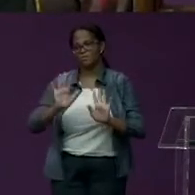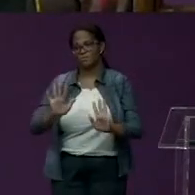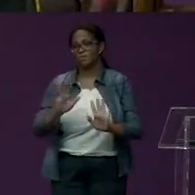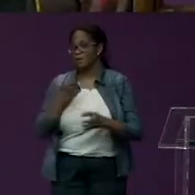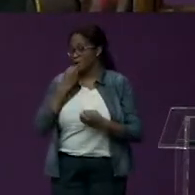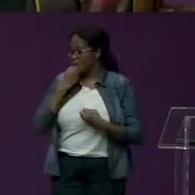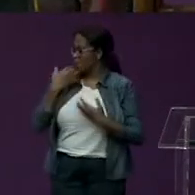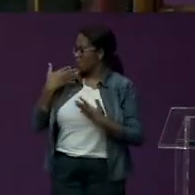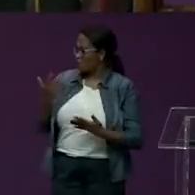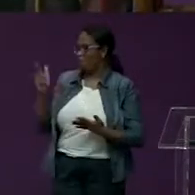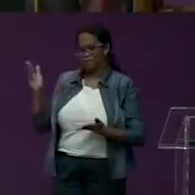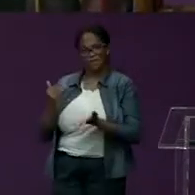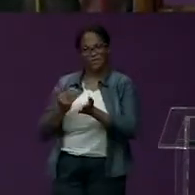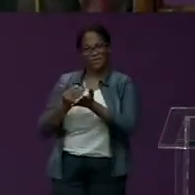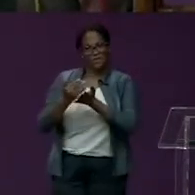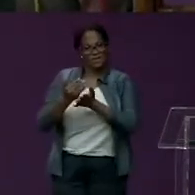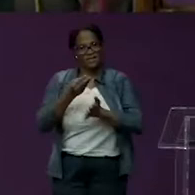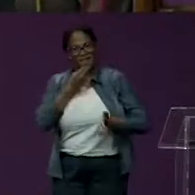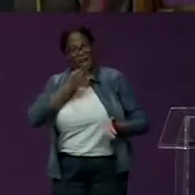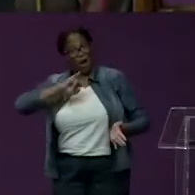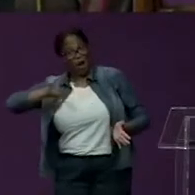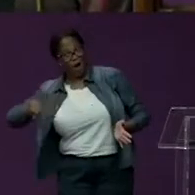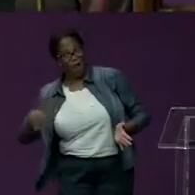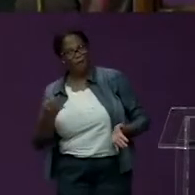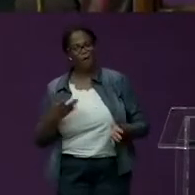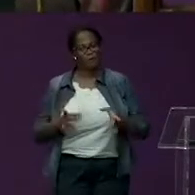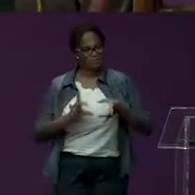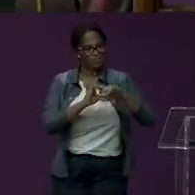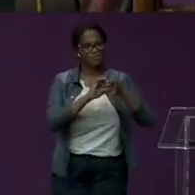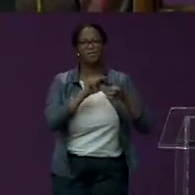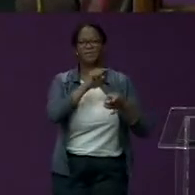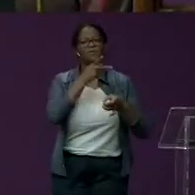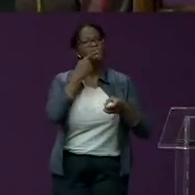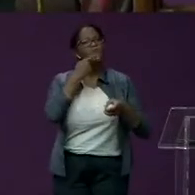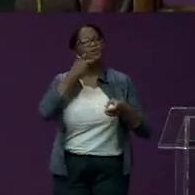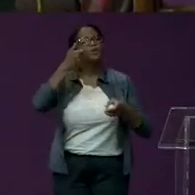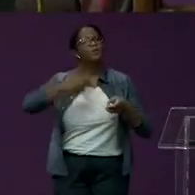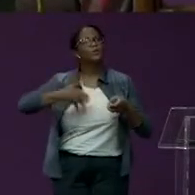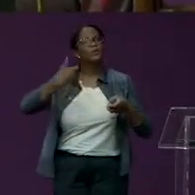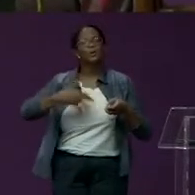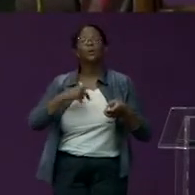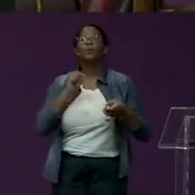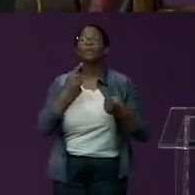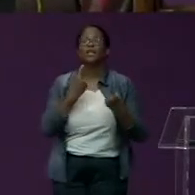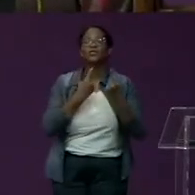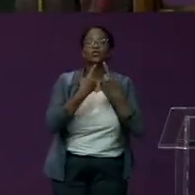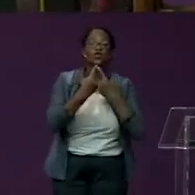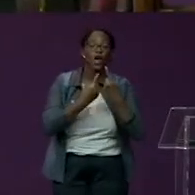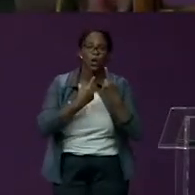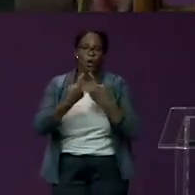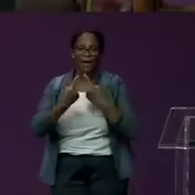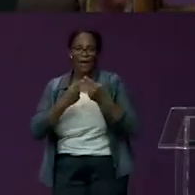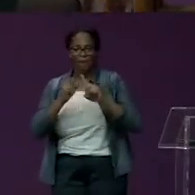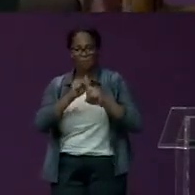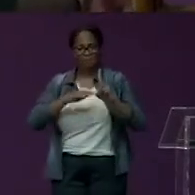você levantou a bola, aí eu vou cortar. Você falou muito da necessidade de dialogar com a